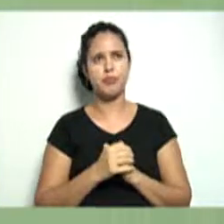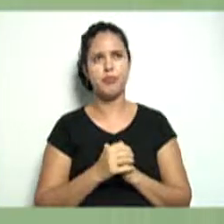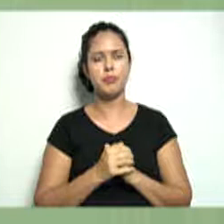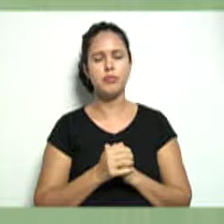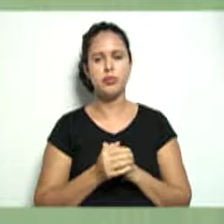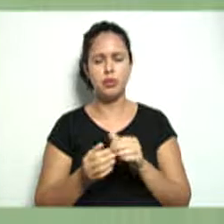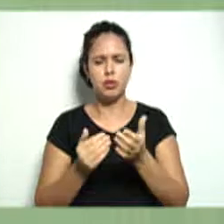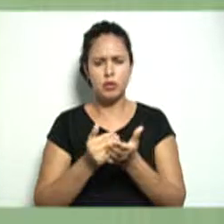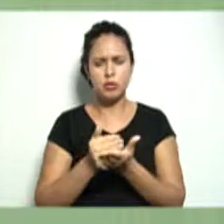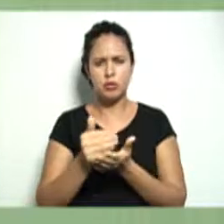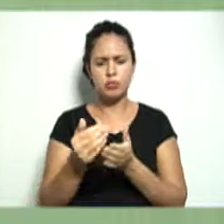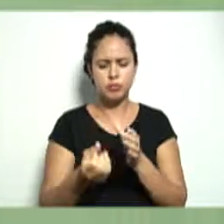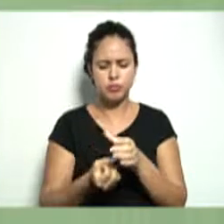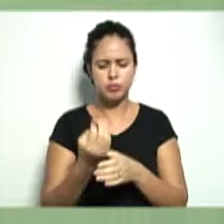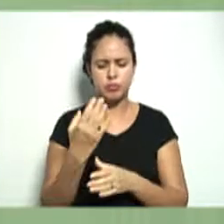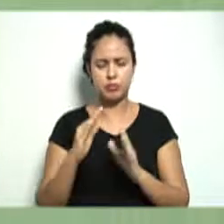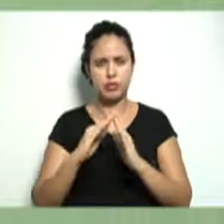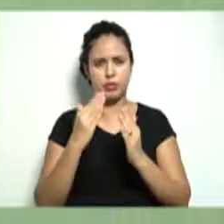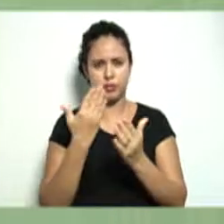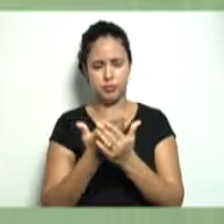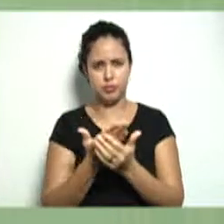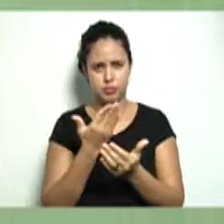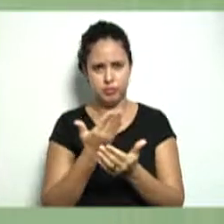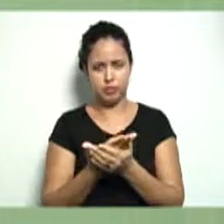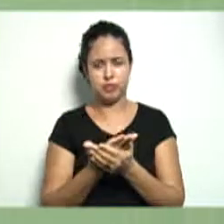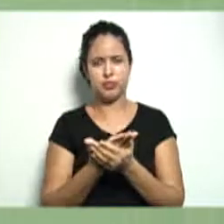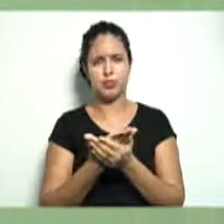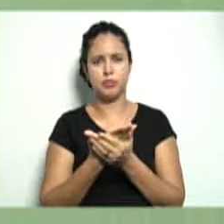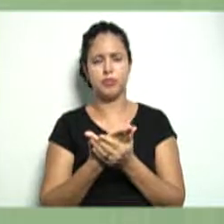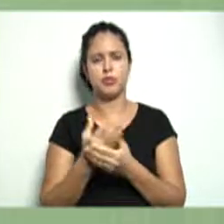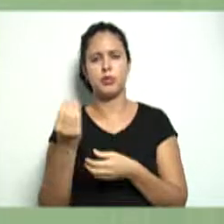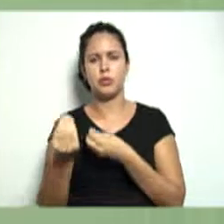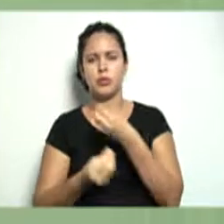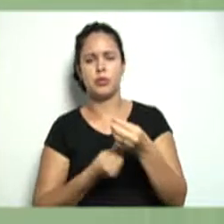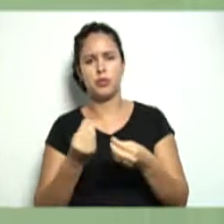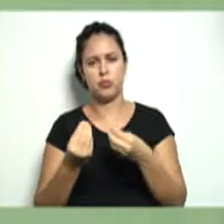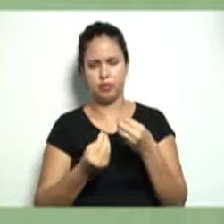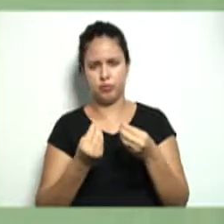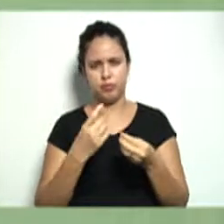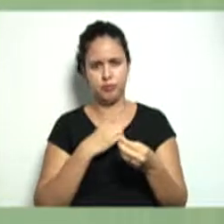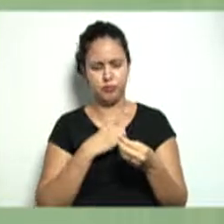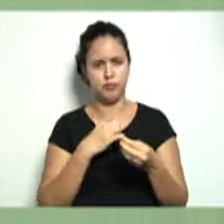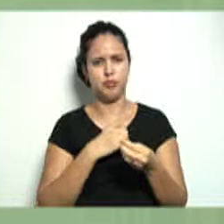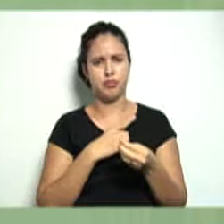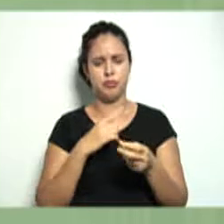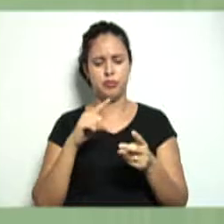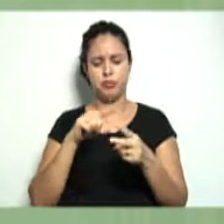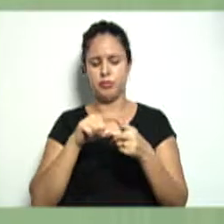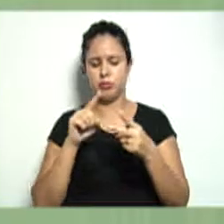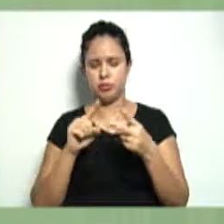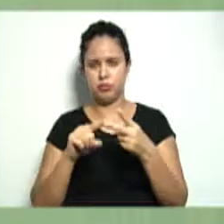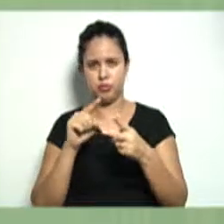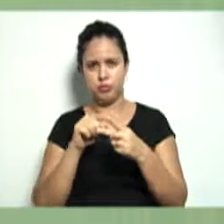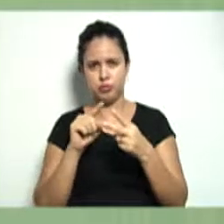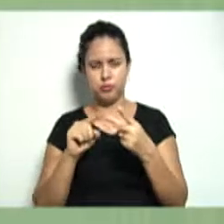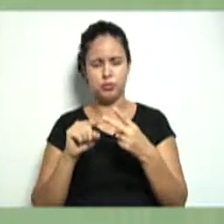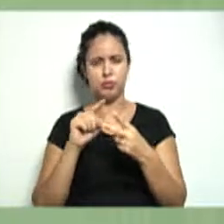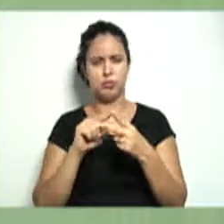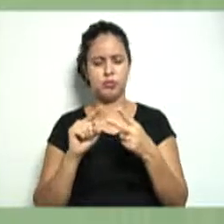o surgimento da escola. Como havia agora duas